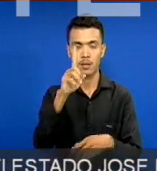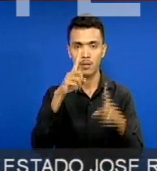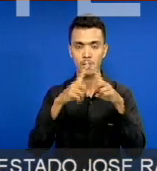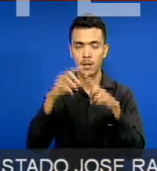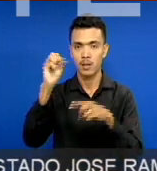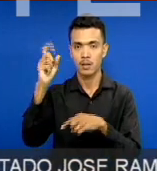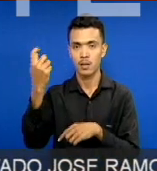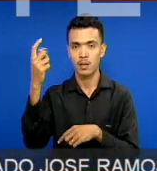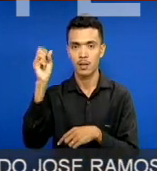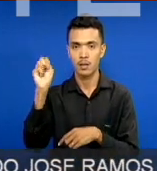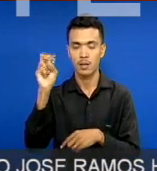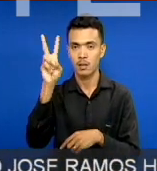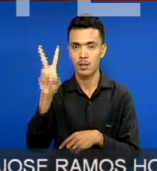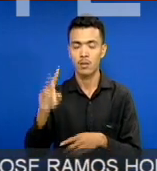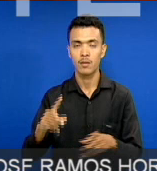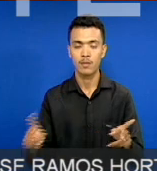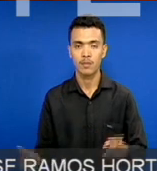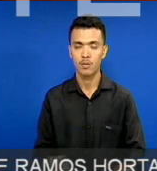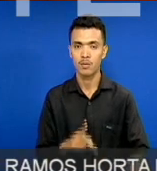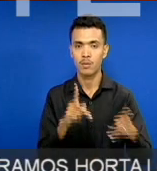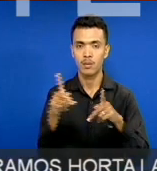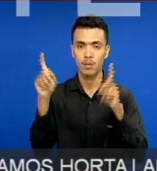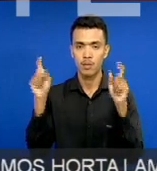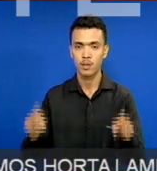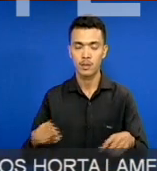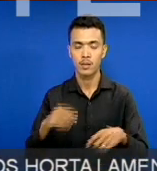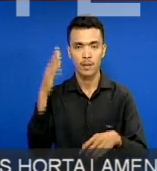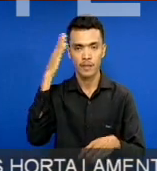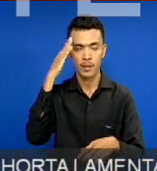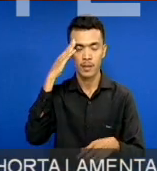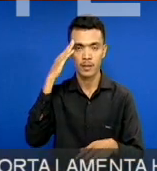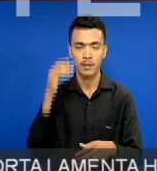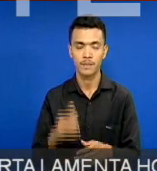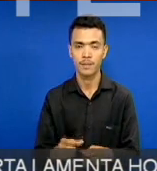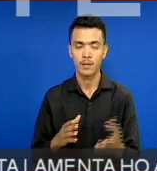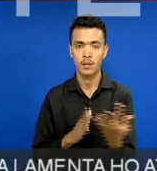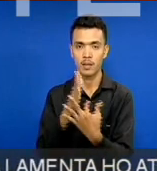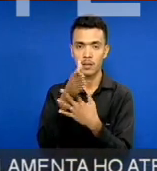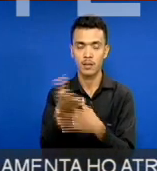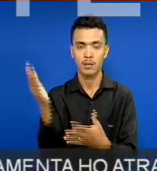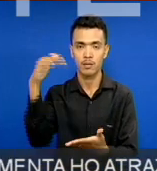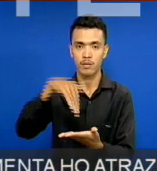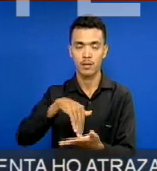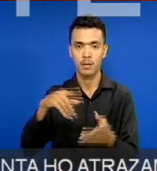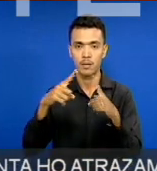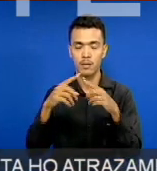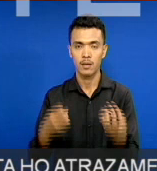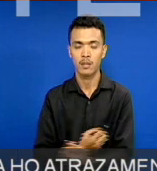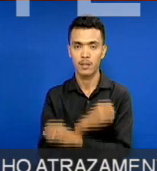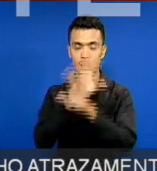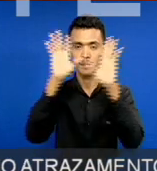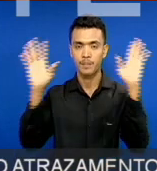STS2, também é que o público precisa, alô, atualização no Nebele, acesso fila fila vai ter na Roma, nebe